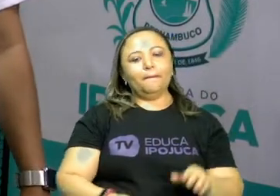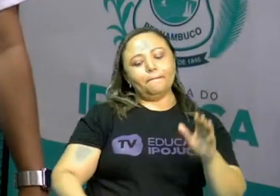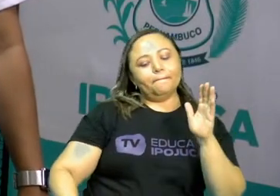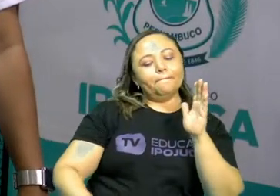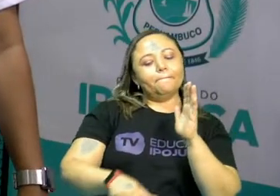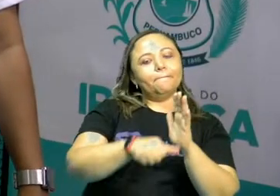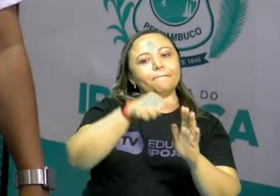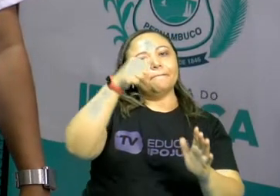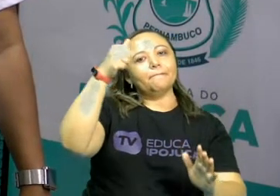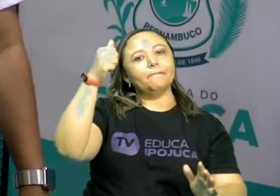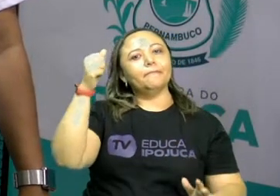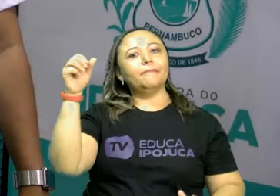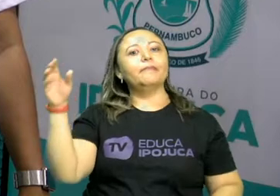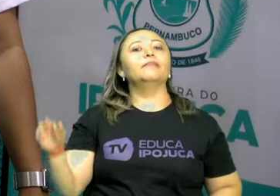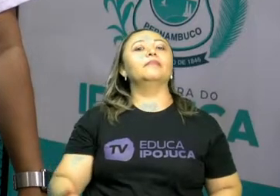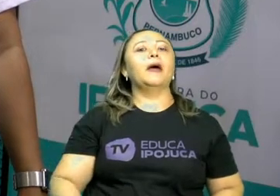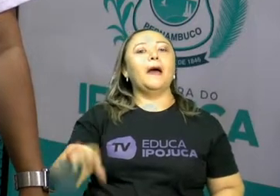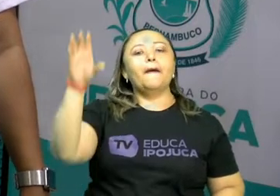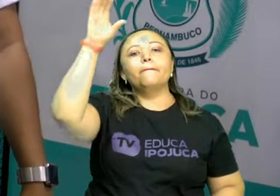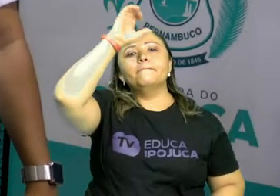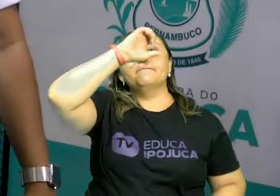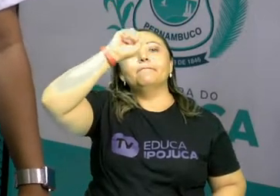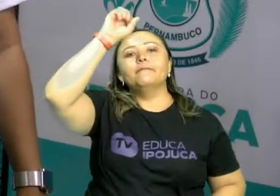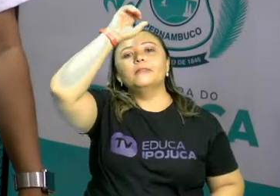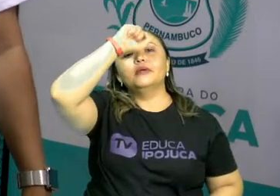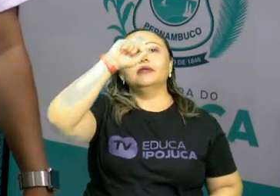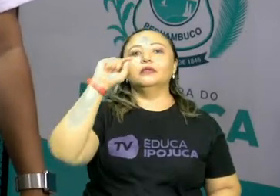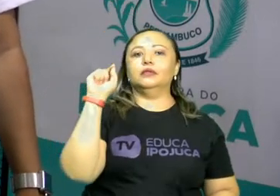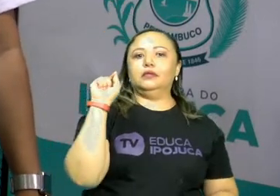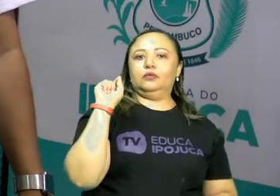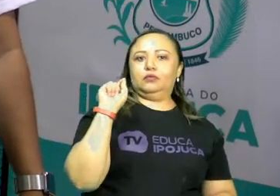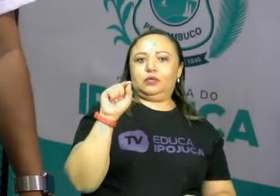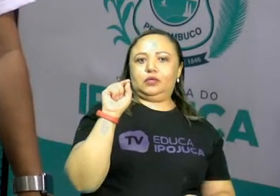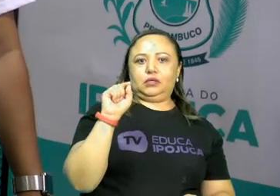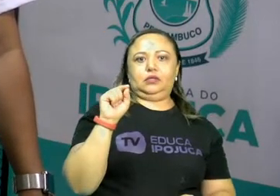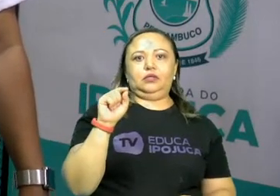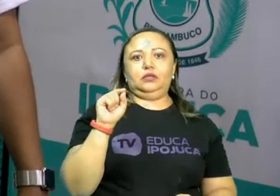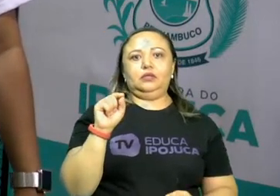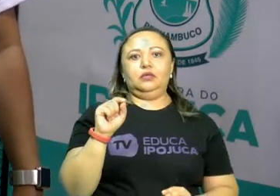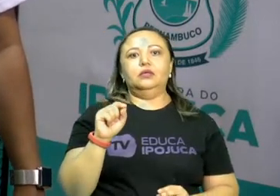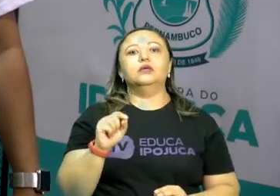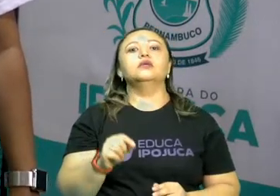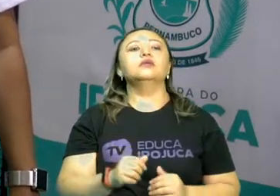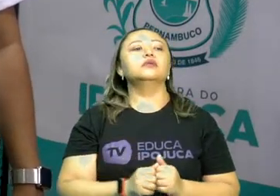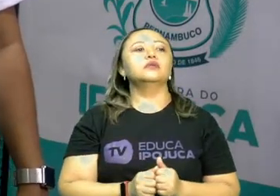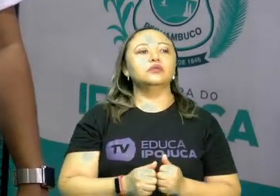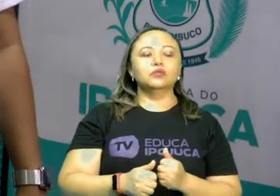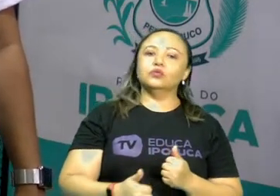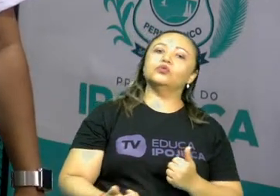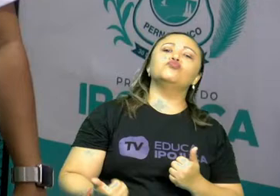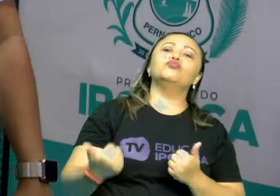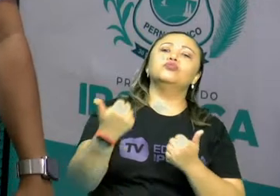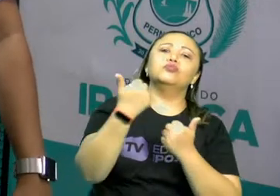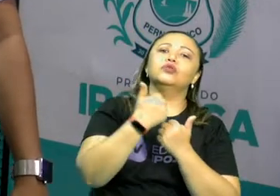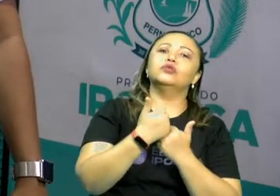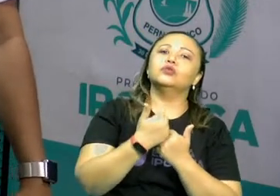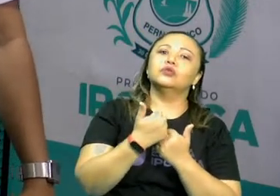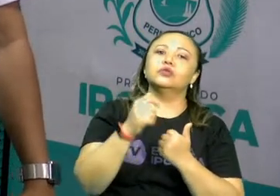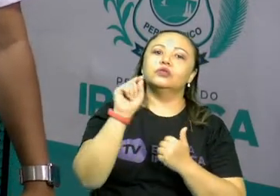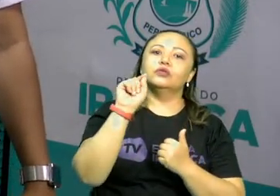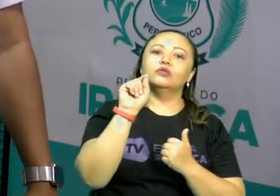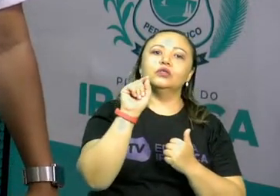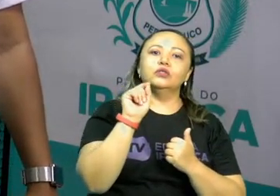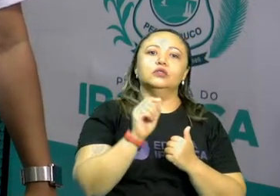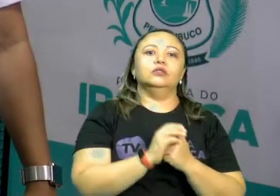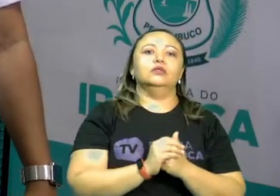Primeira coisa que a gente tem que entender é o que é uma substância pura. Por que substância, professora? Porque